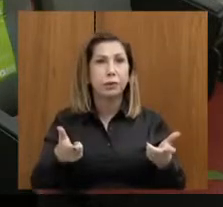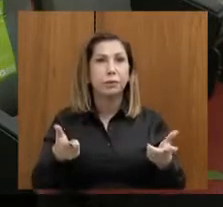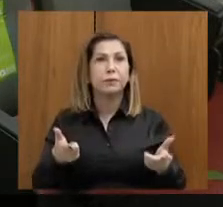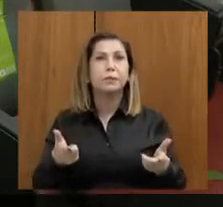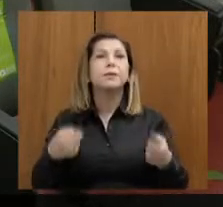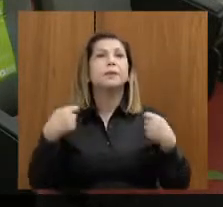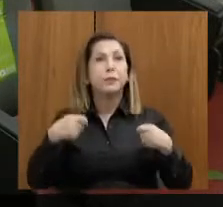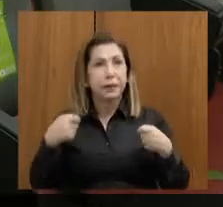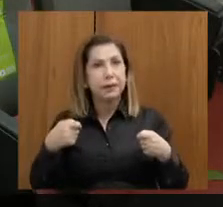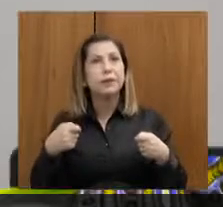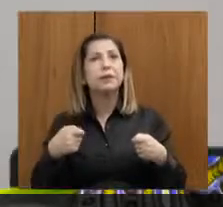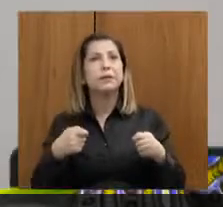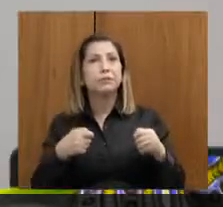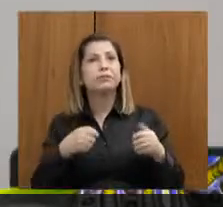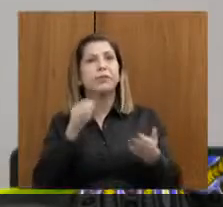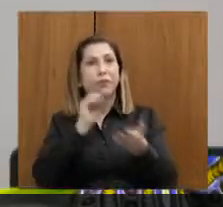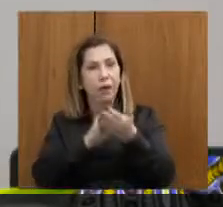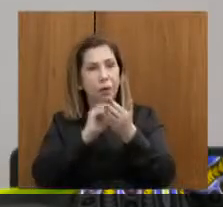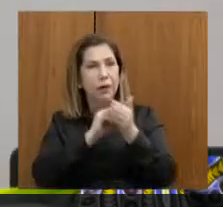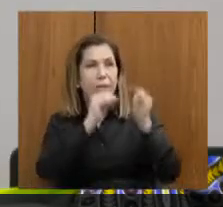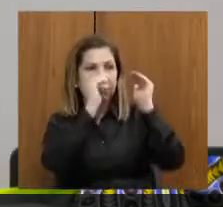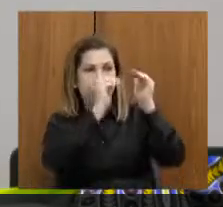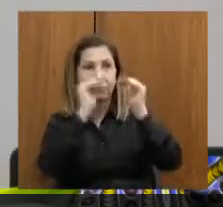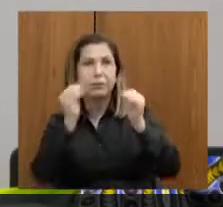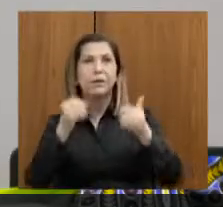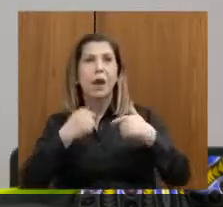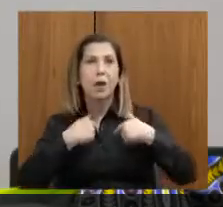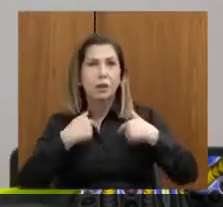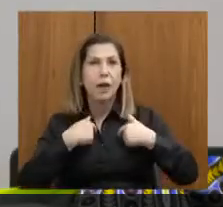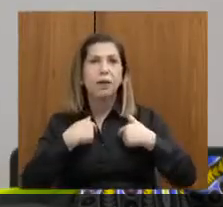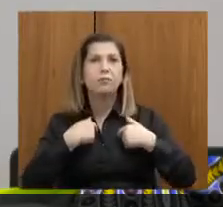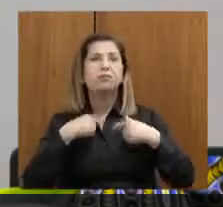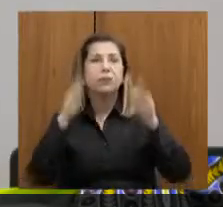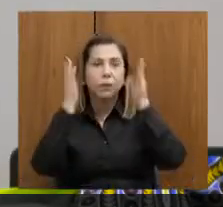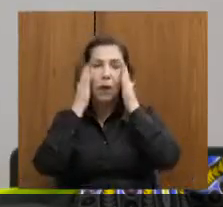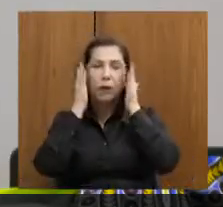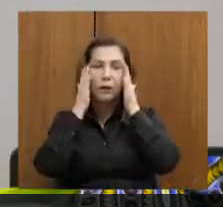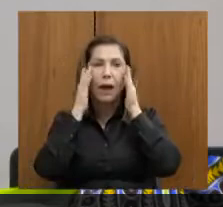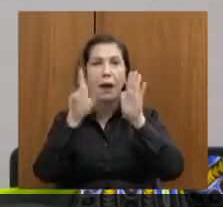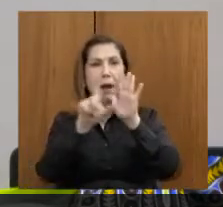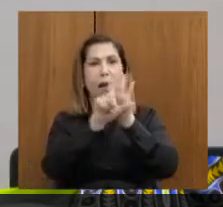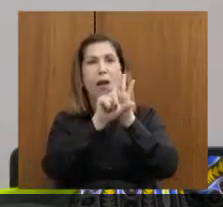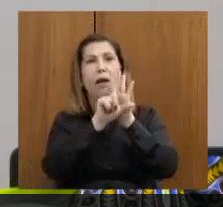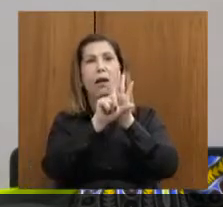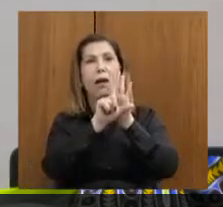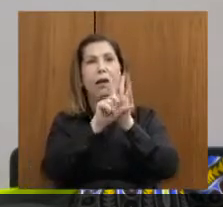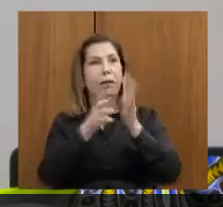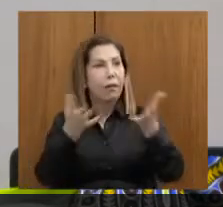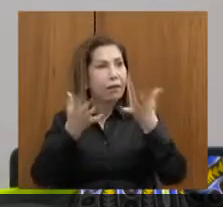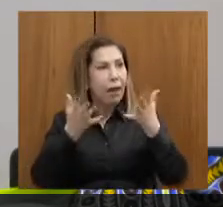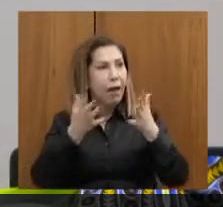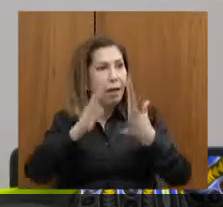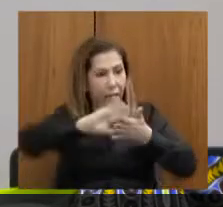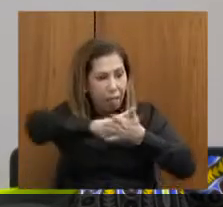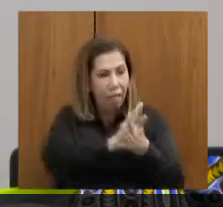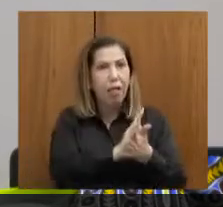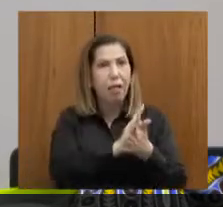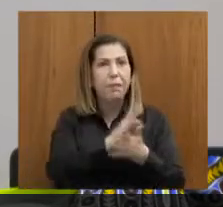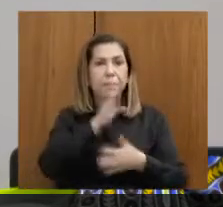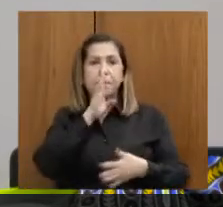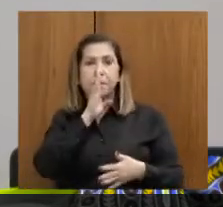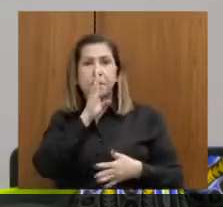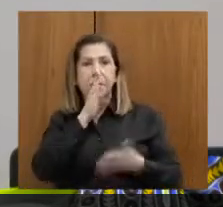ser desobediente e eu sei se é desobediente também quando a lei ela quer me esmagar me